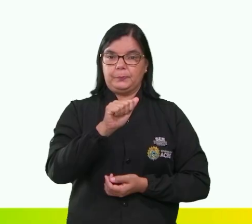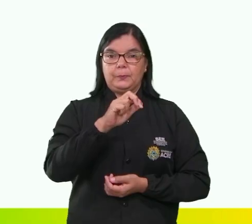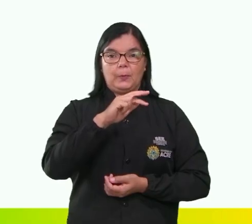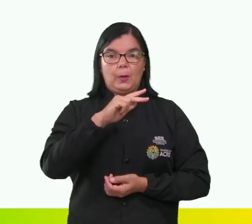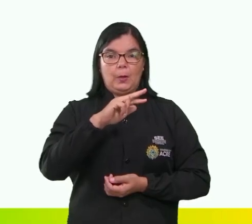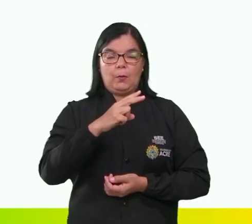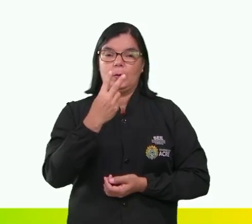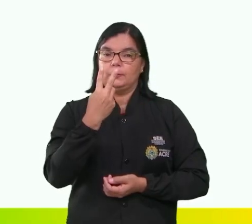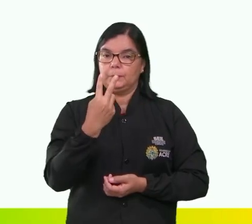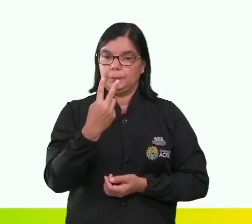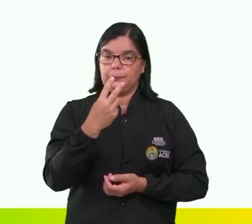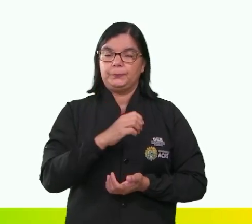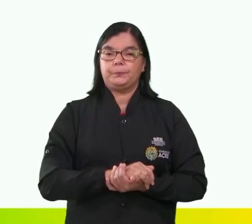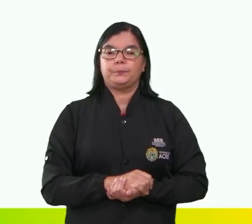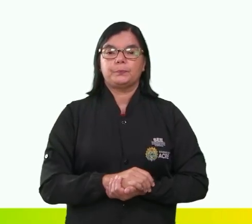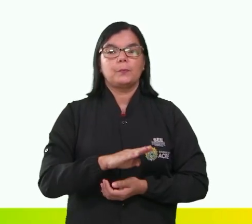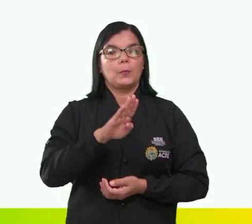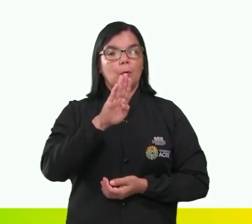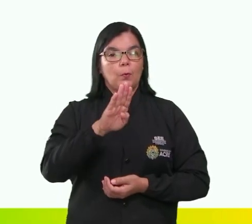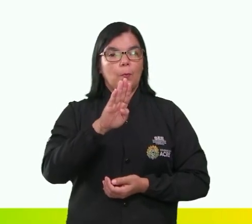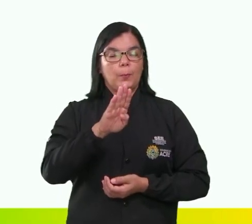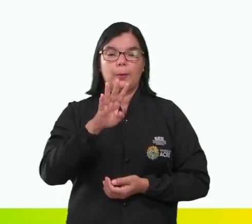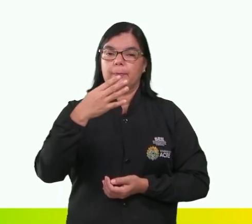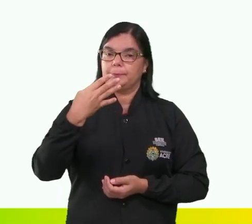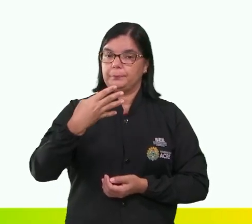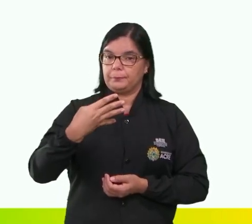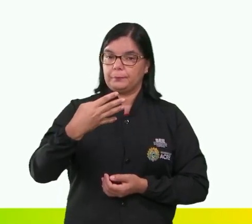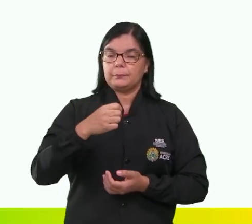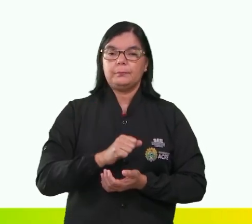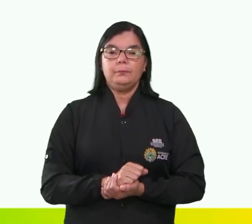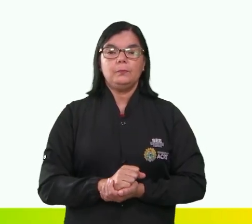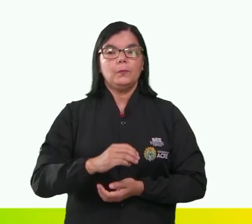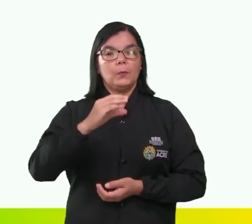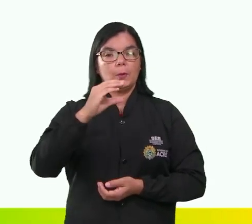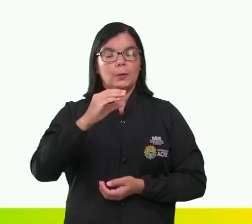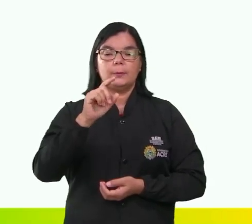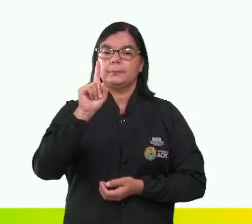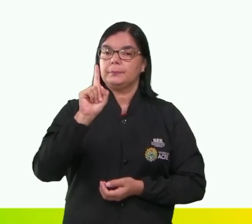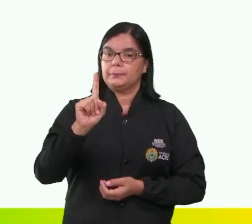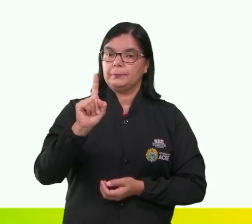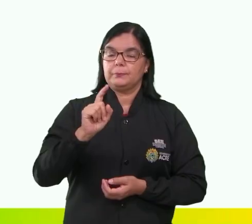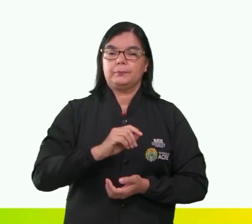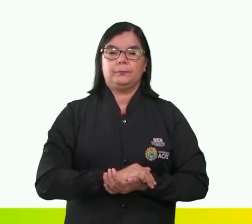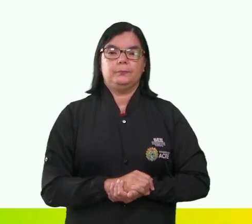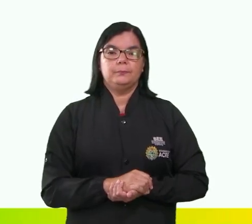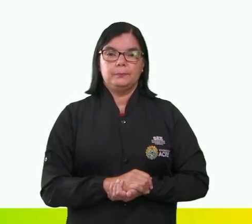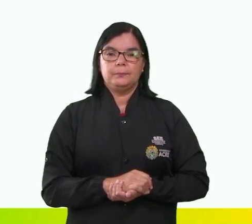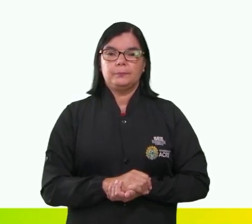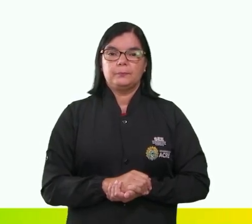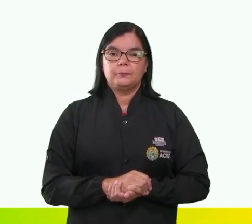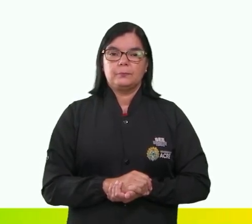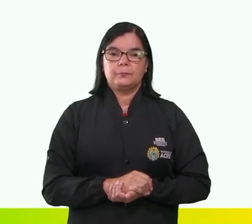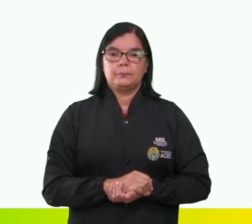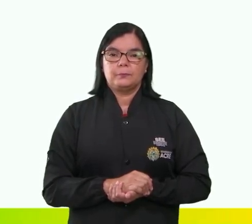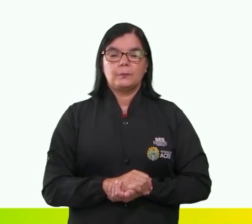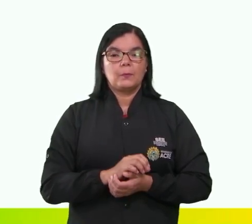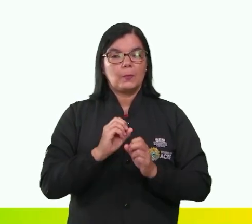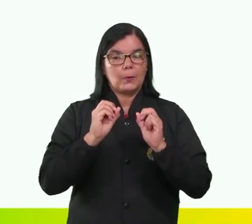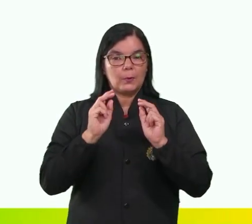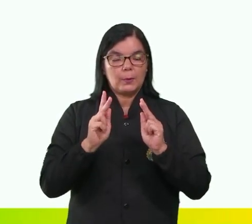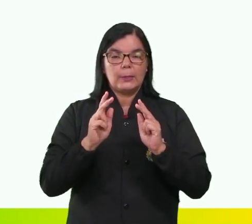é 2, o B é 4 e o C é igual a 1,